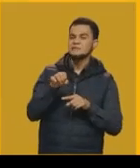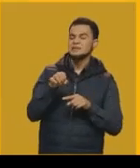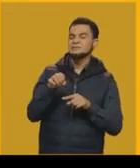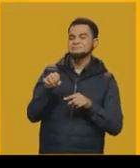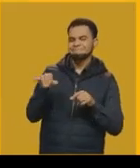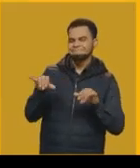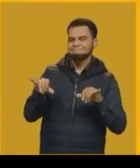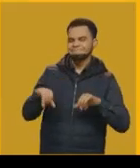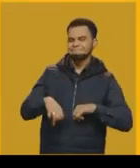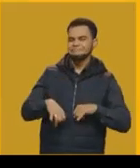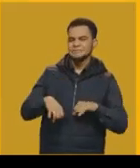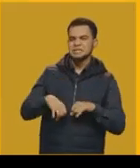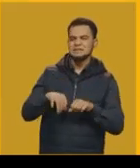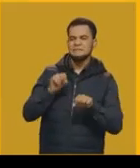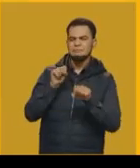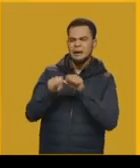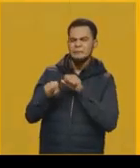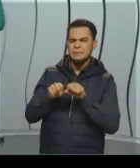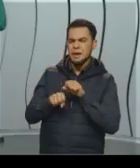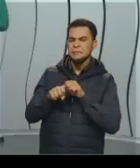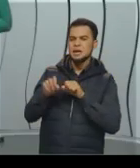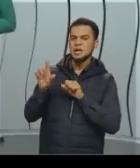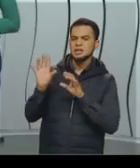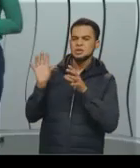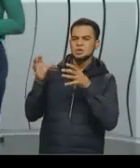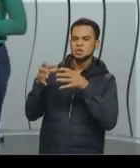da comissão técnica.